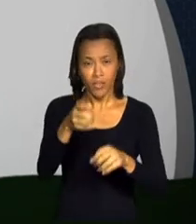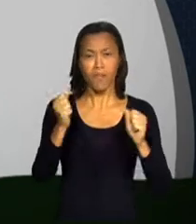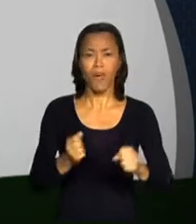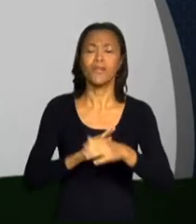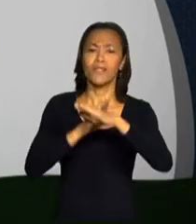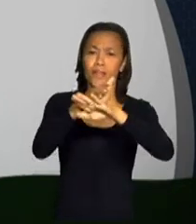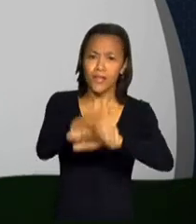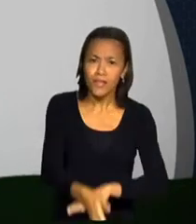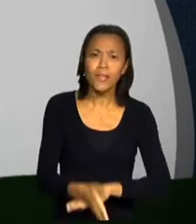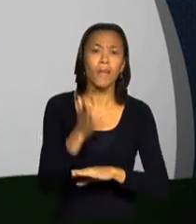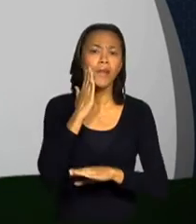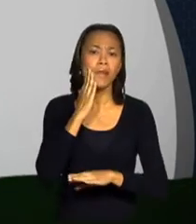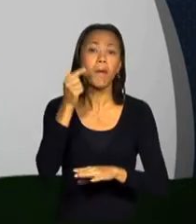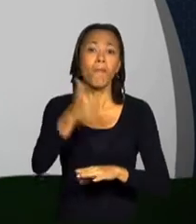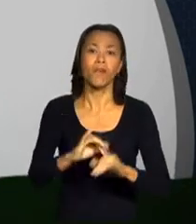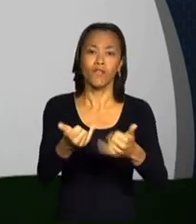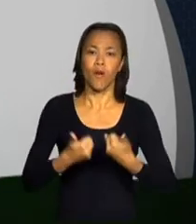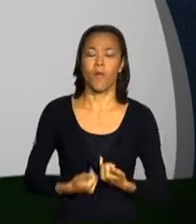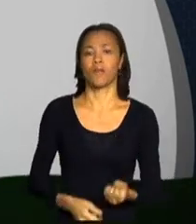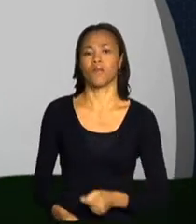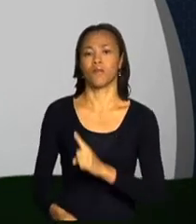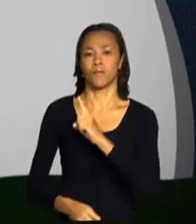o mapa dos orgânicos no Brasil em